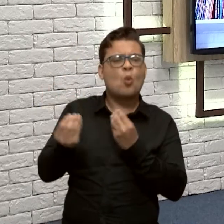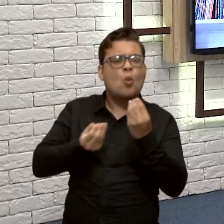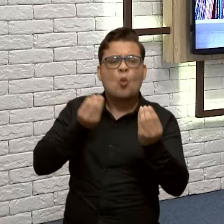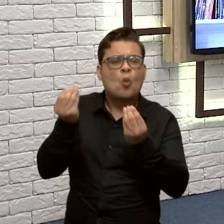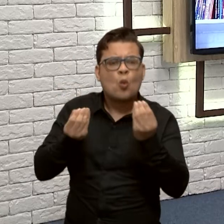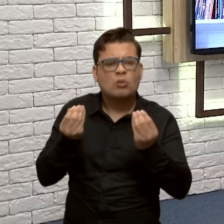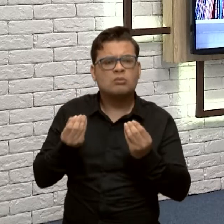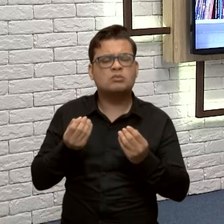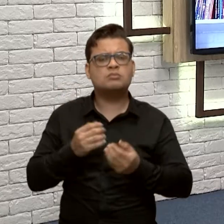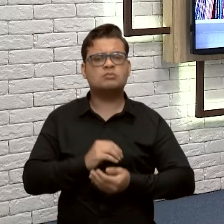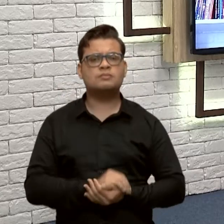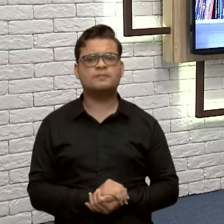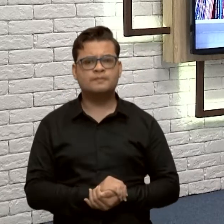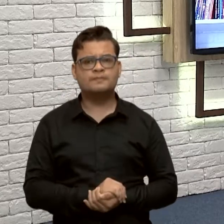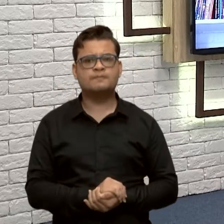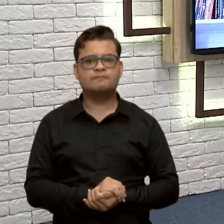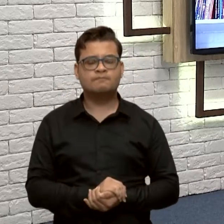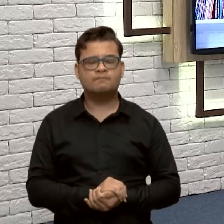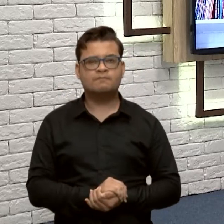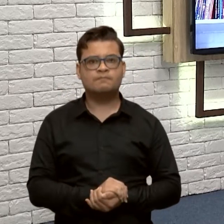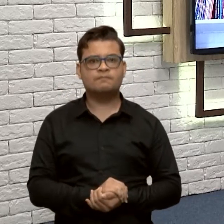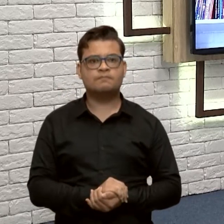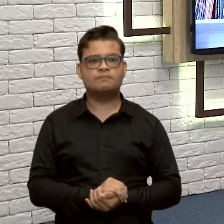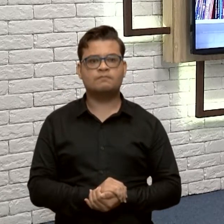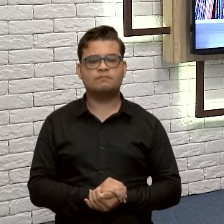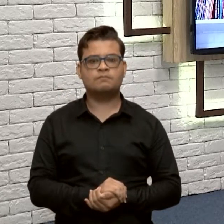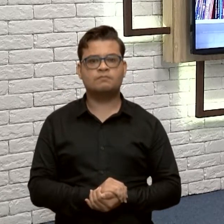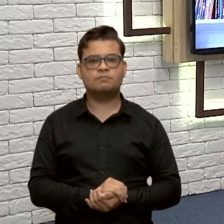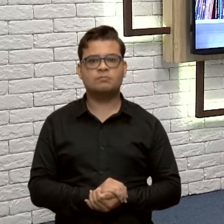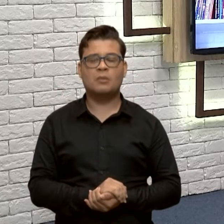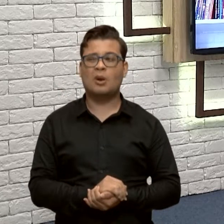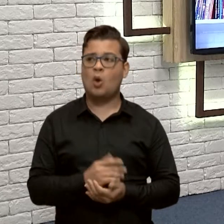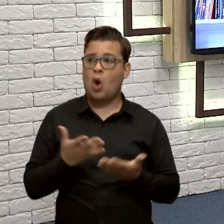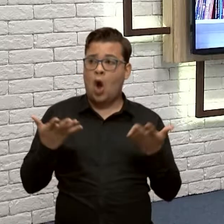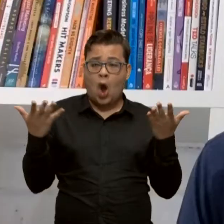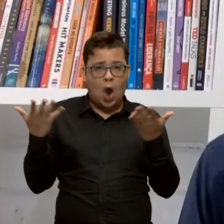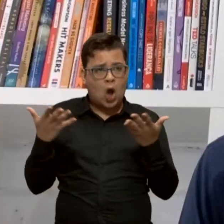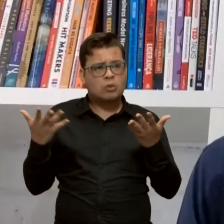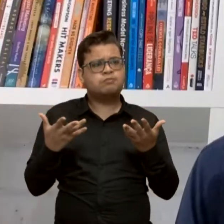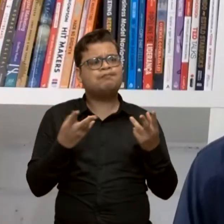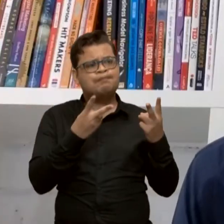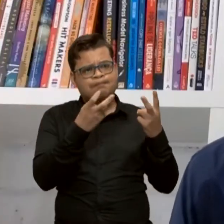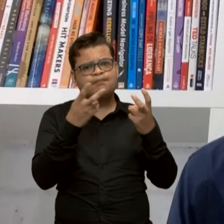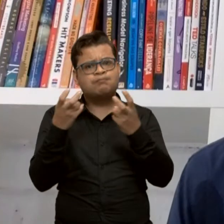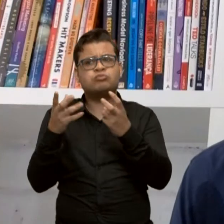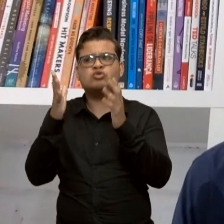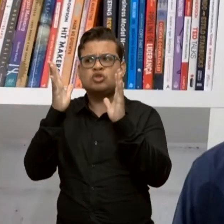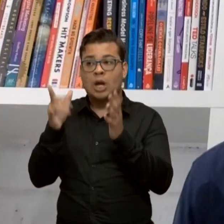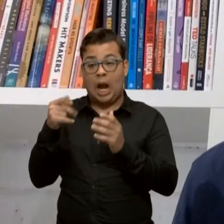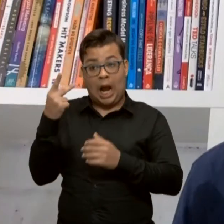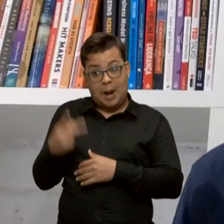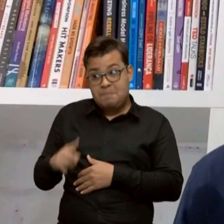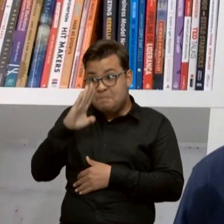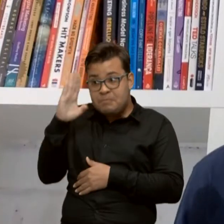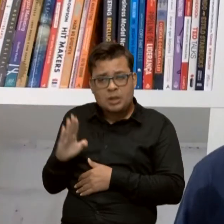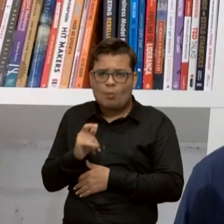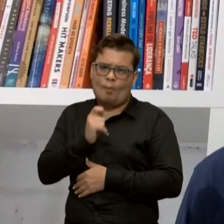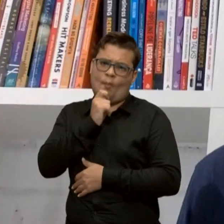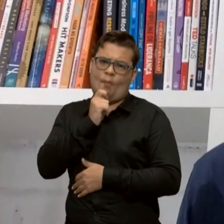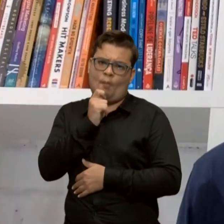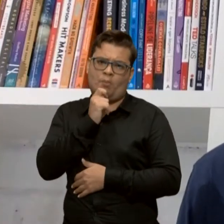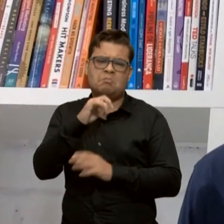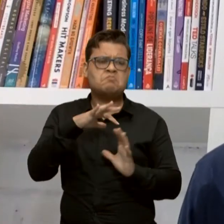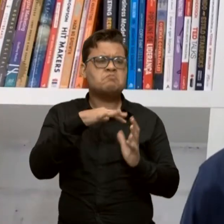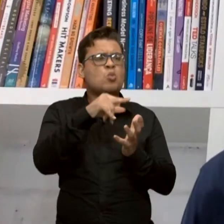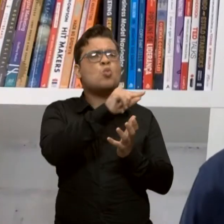anos? Algo que a gente já está vendo, ainda não no Brasil, essa pergunta é muito boa, porque eu acho interessante sempre